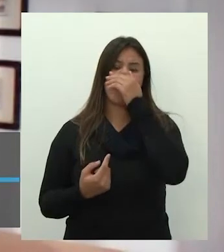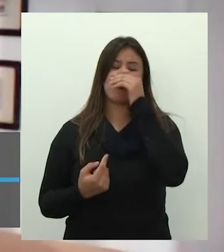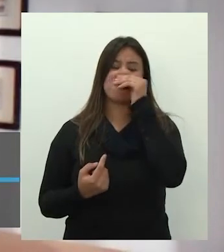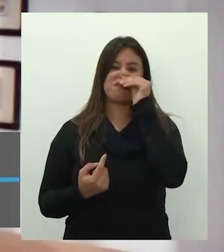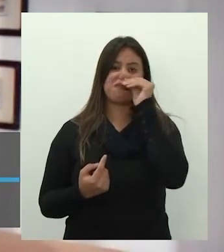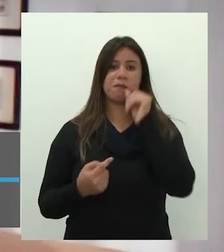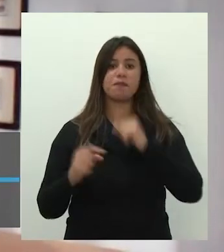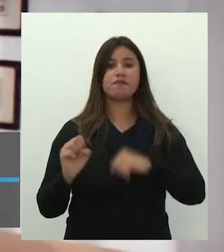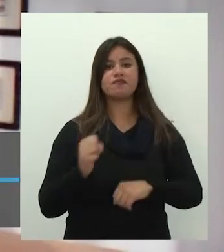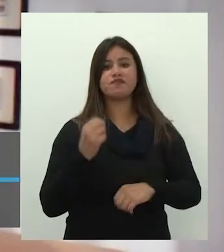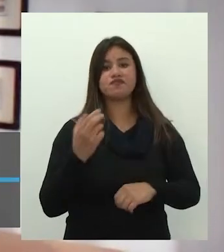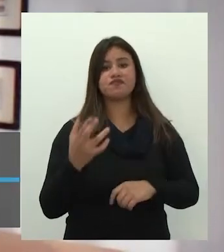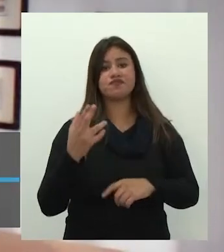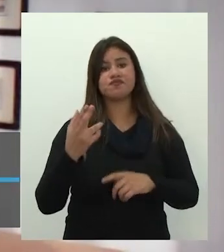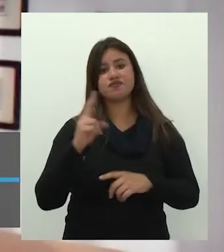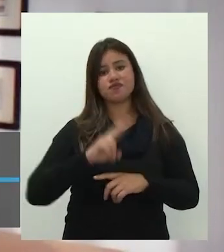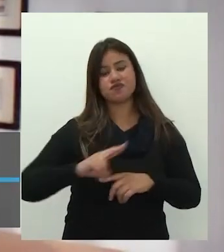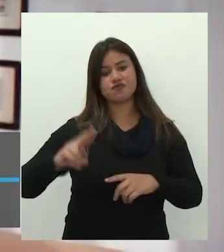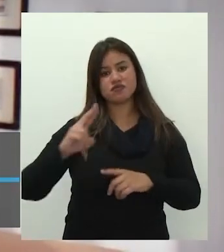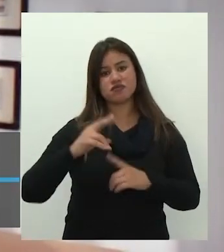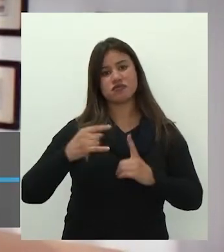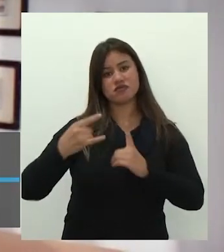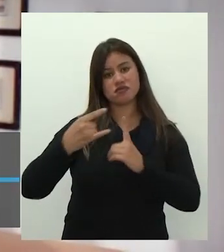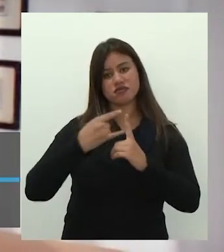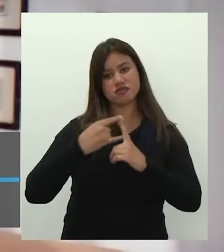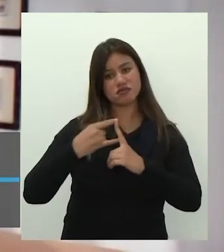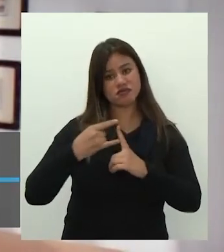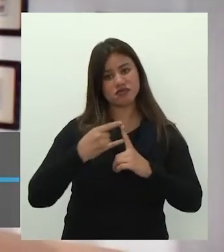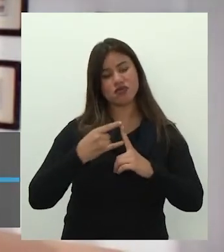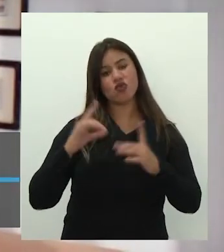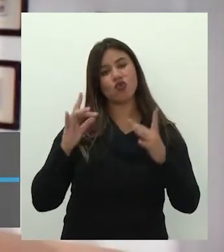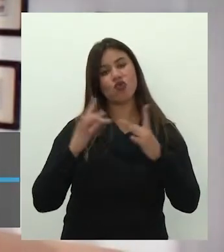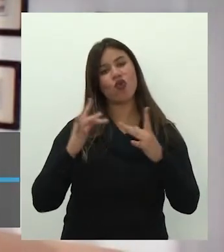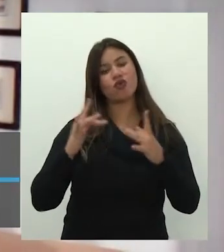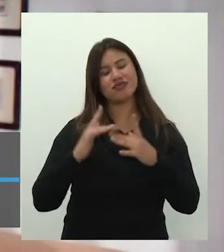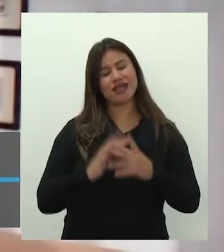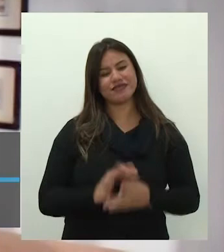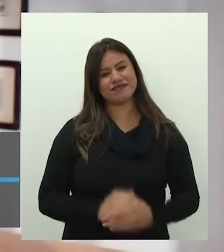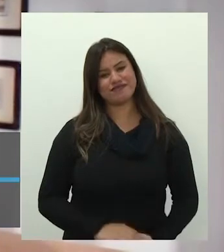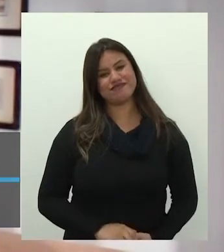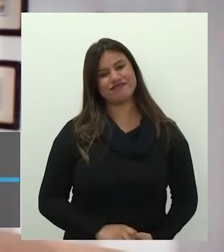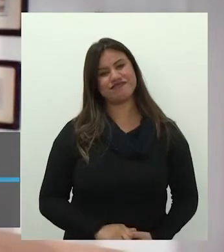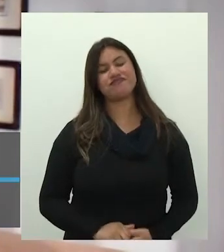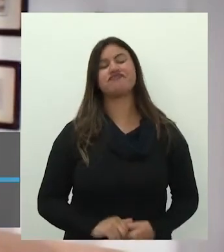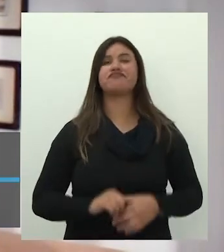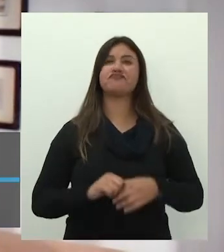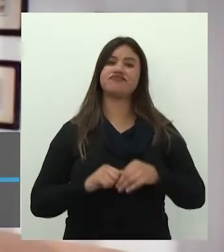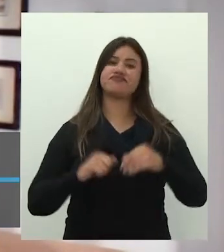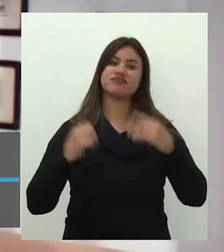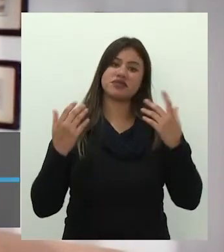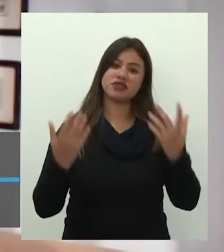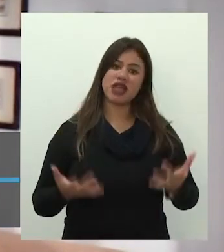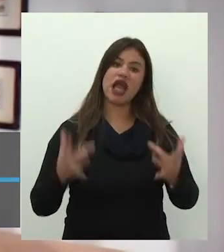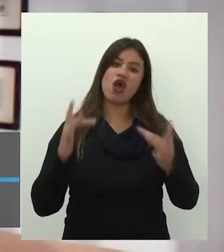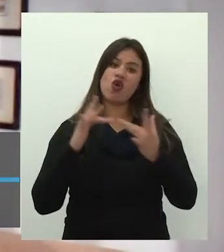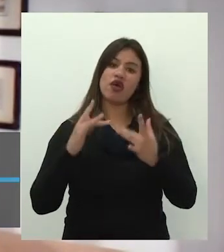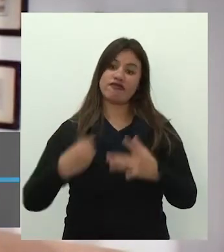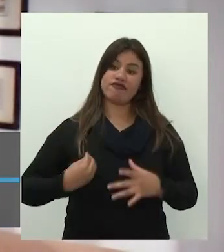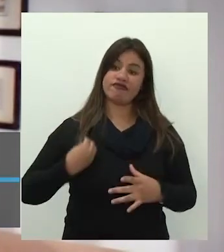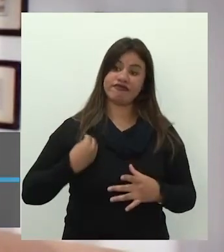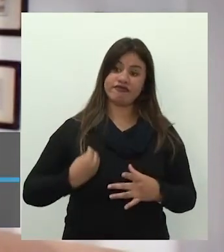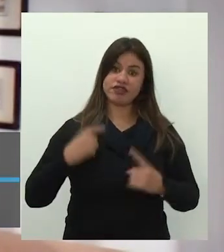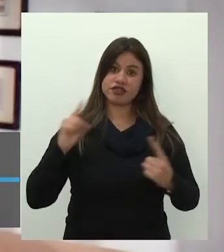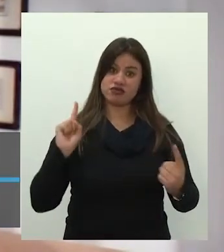agora incorporarmos esse tipo de contato, né? Claro que o contato presencial, quando